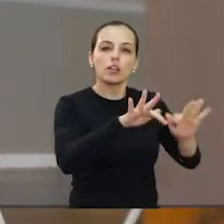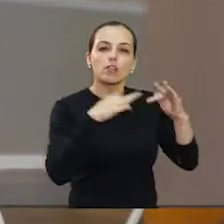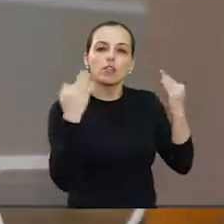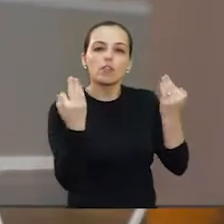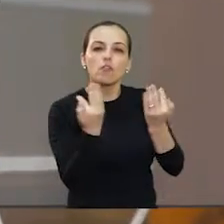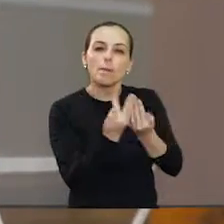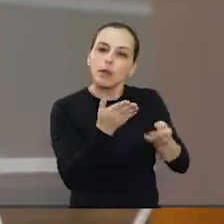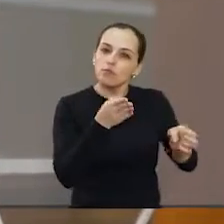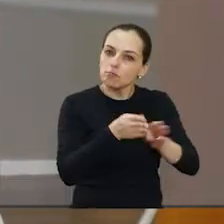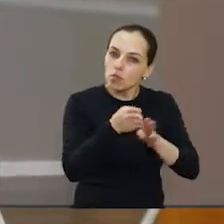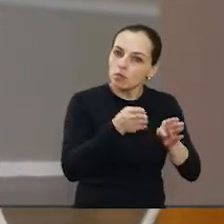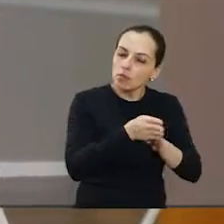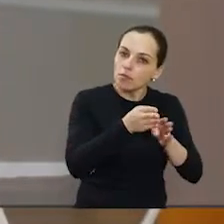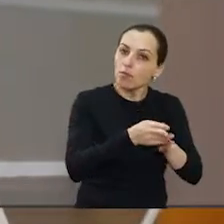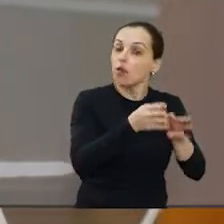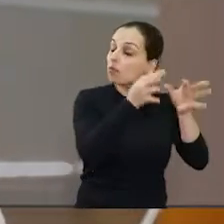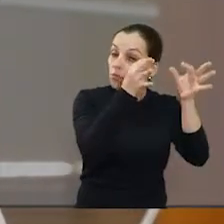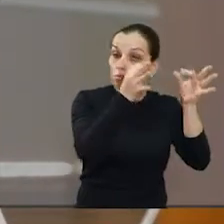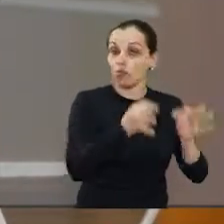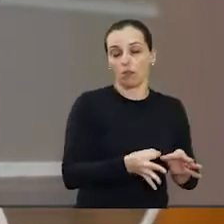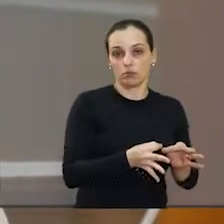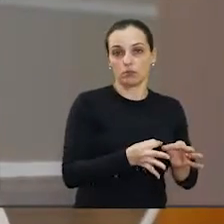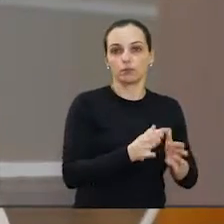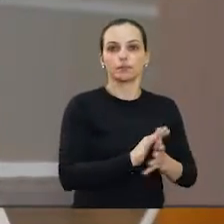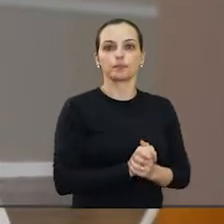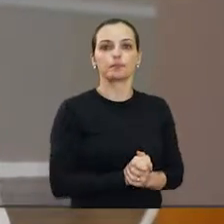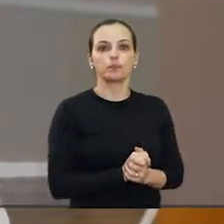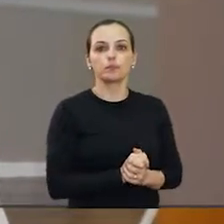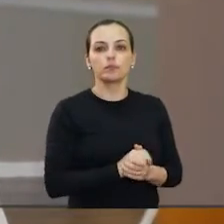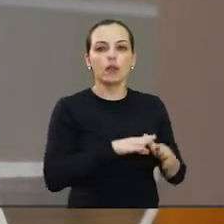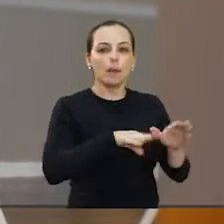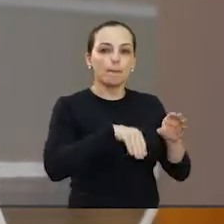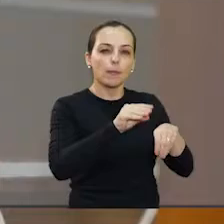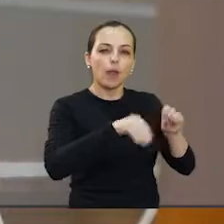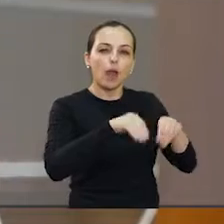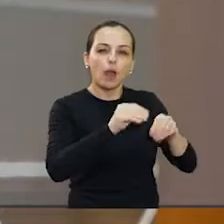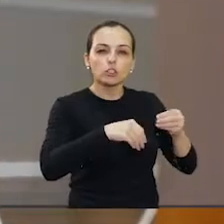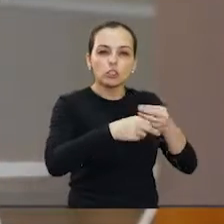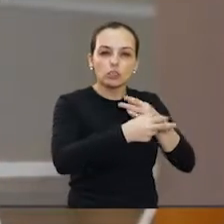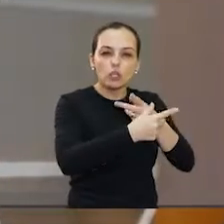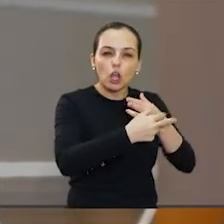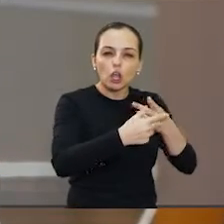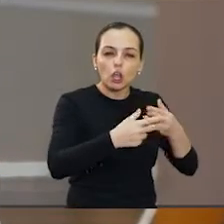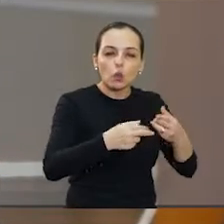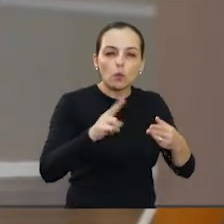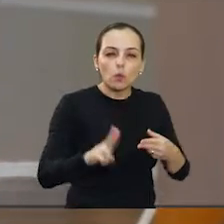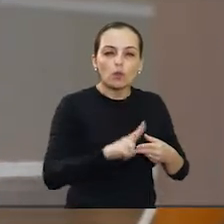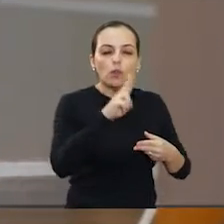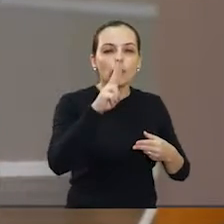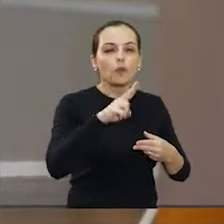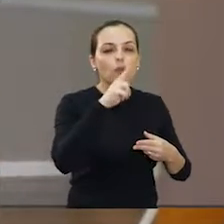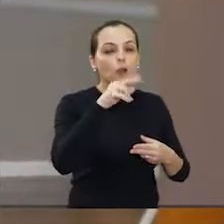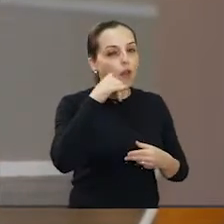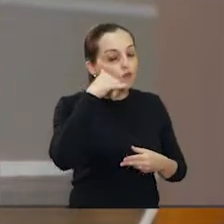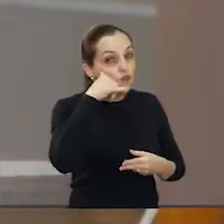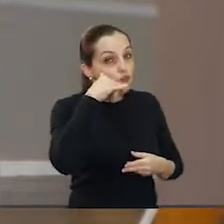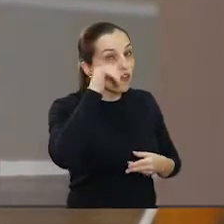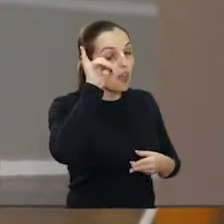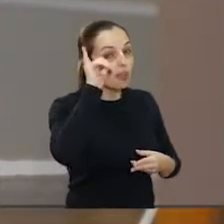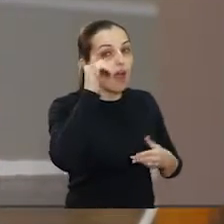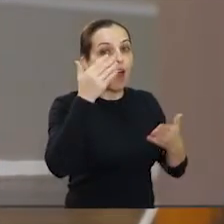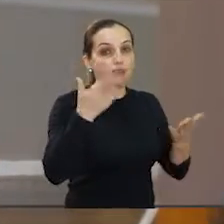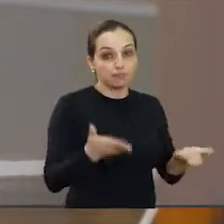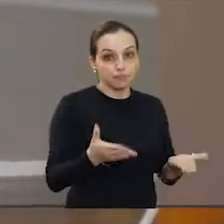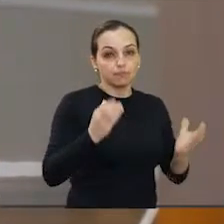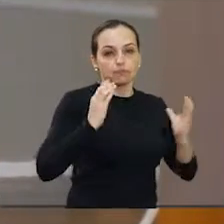nossos familiares a colocar o lixo no lixo e reduzir, né, reduzir o consumo de